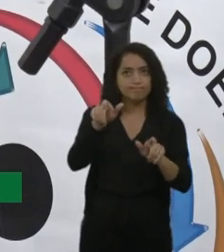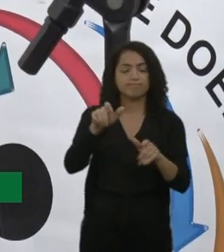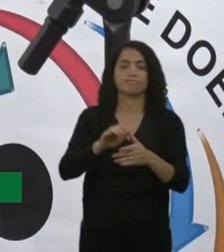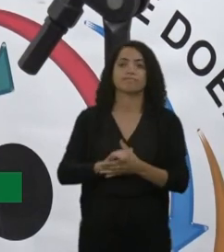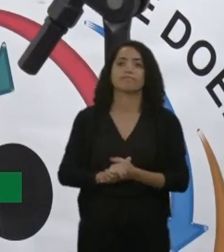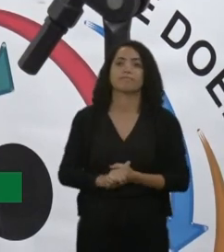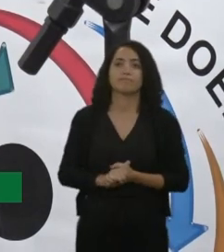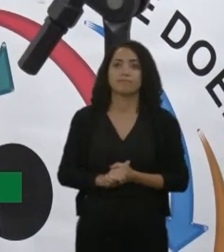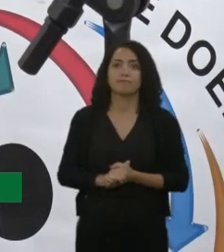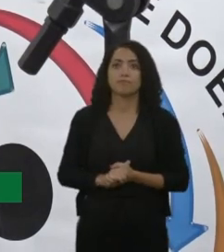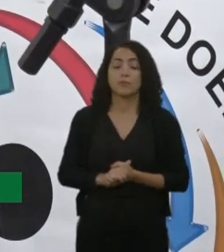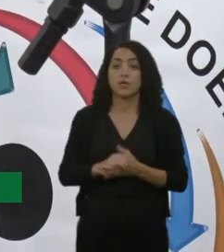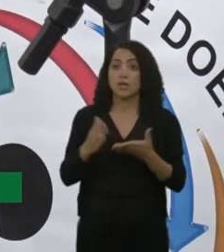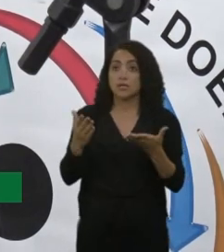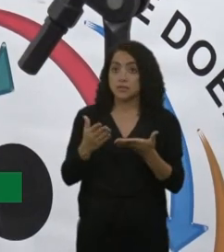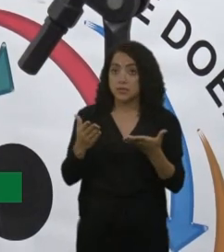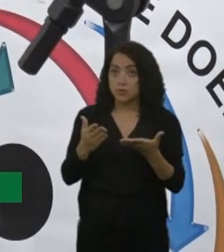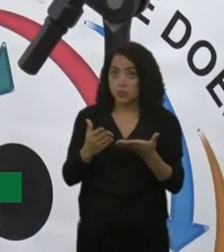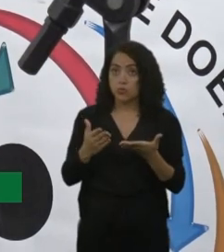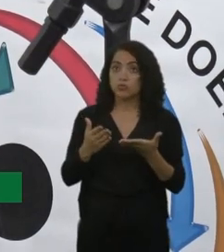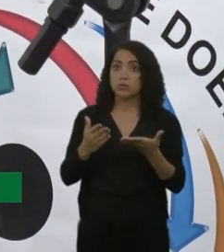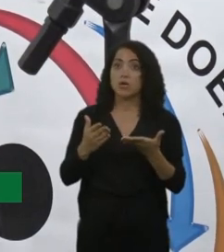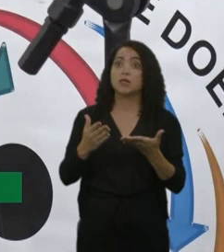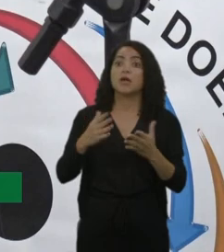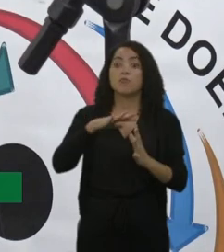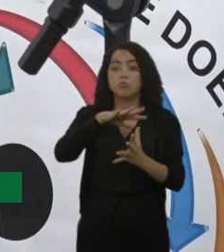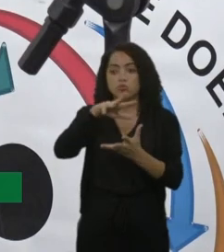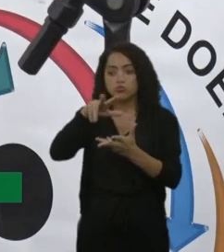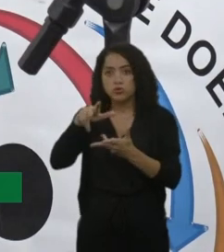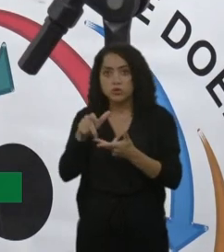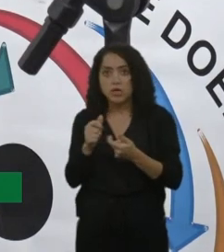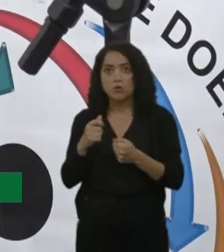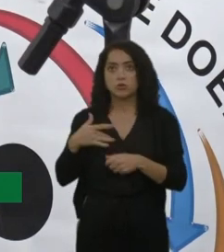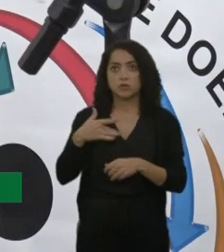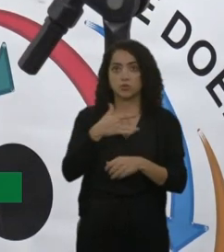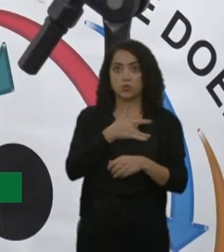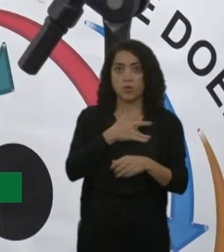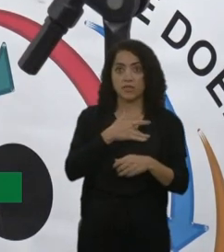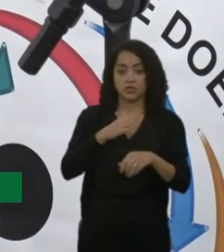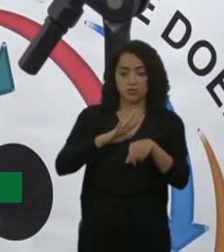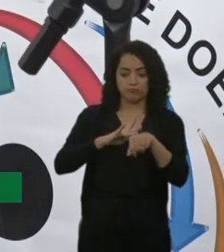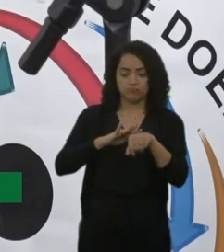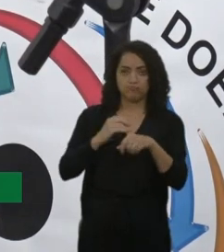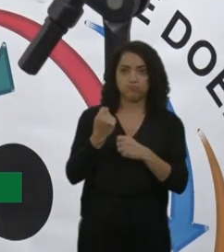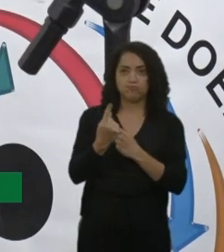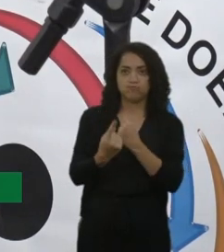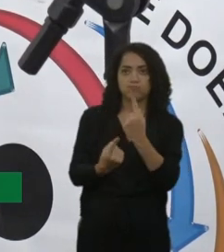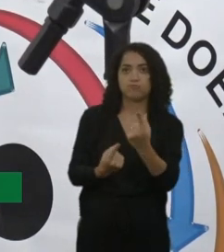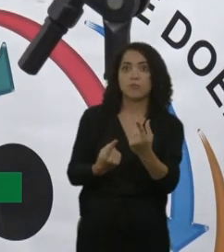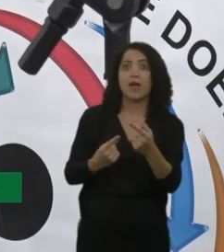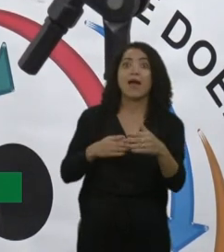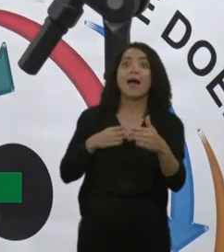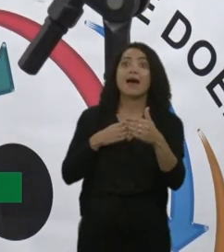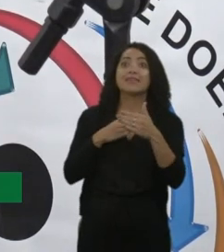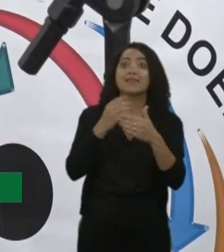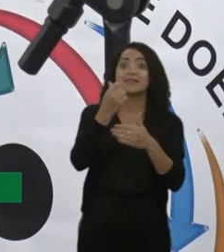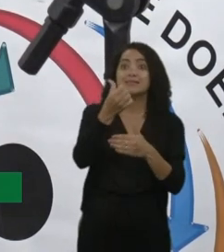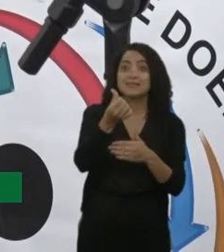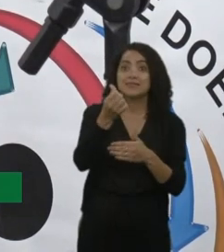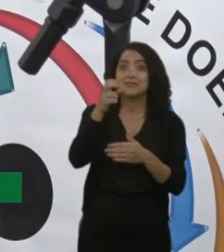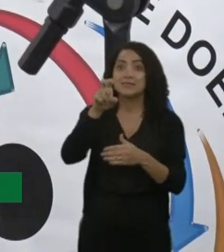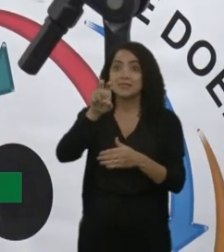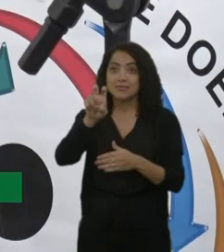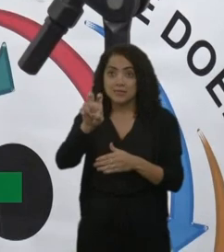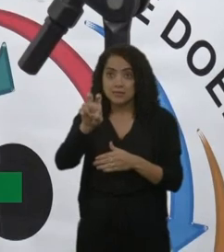condição. Segundo a Organização Mundial da Saúde, as doenças raras afetam até 65 pessoas em cada 100